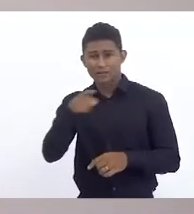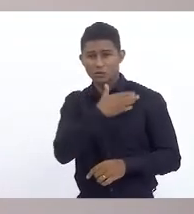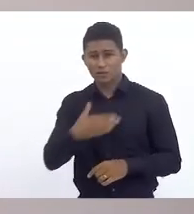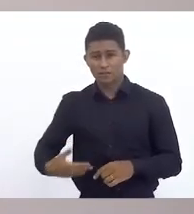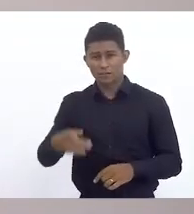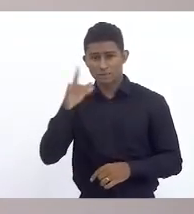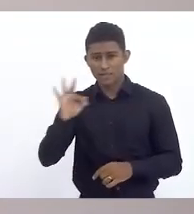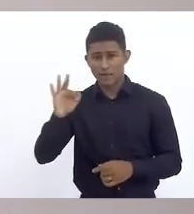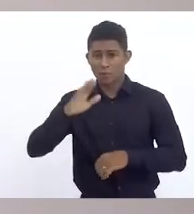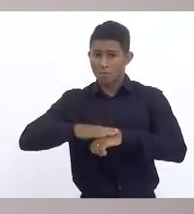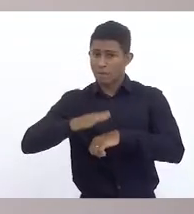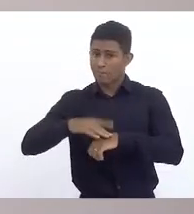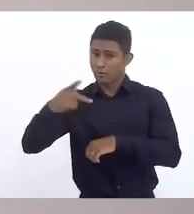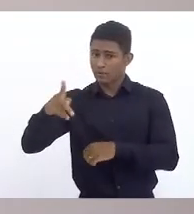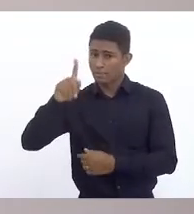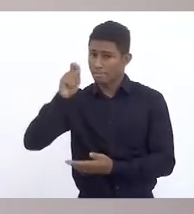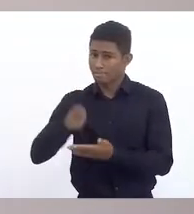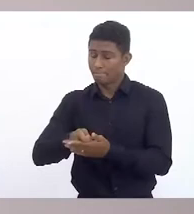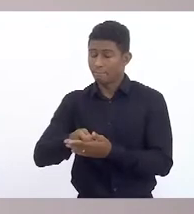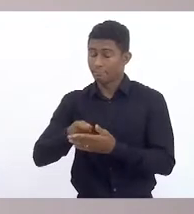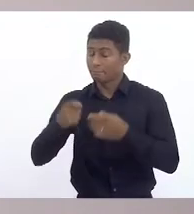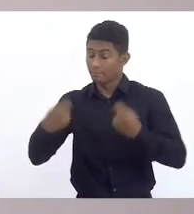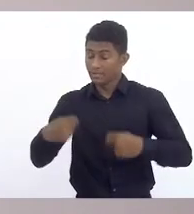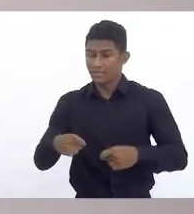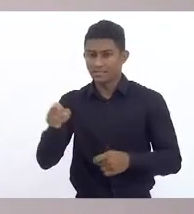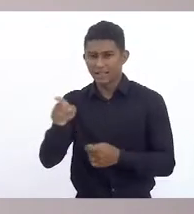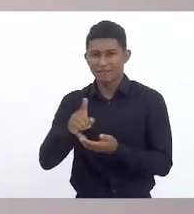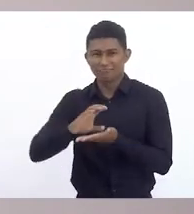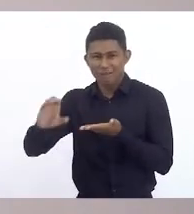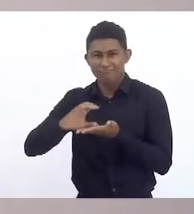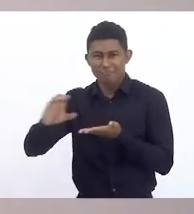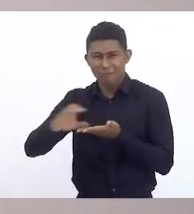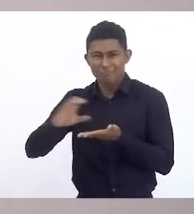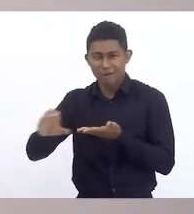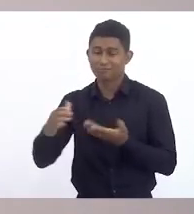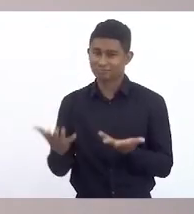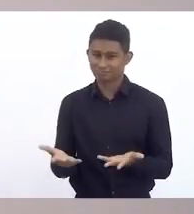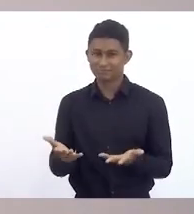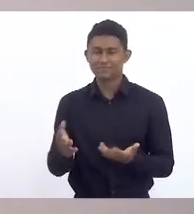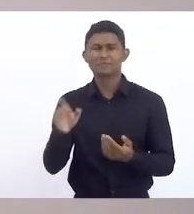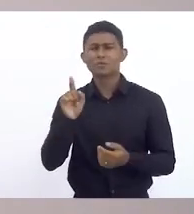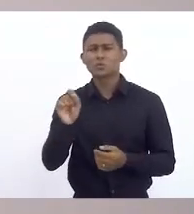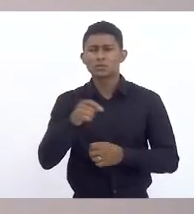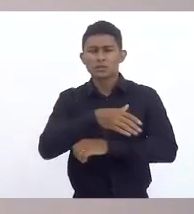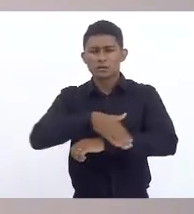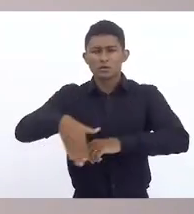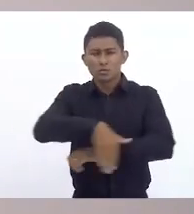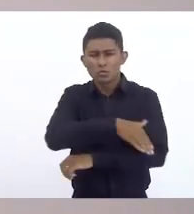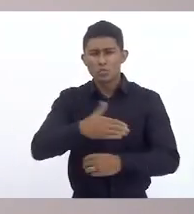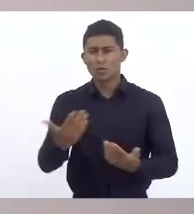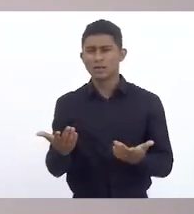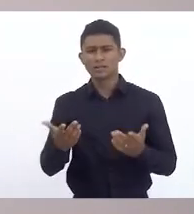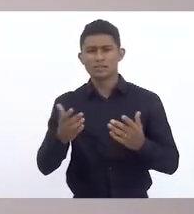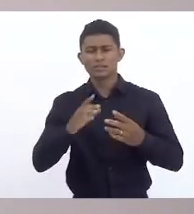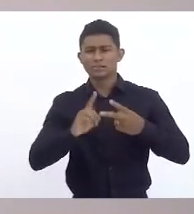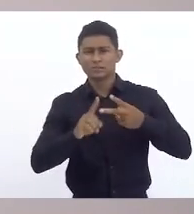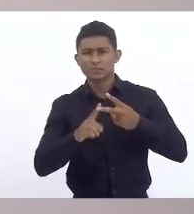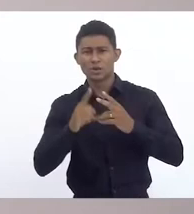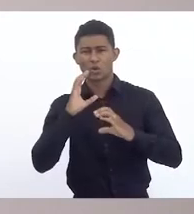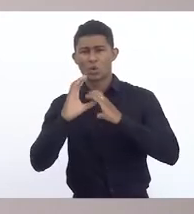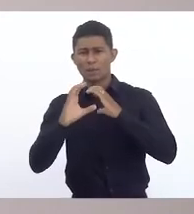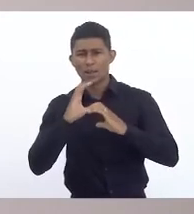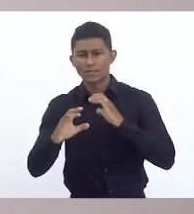investir? Grandes obras, ferrovia, rodovias de grande estrutura,